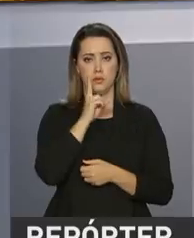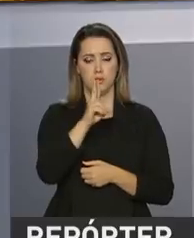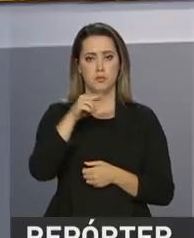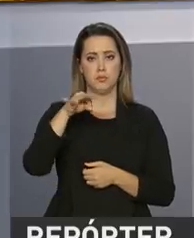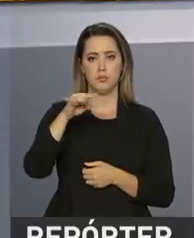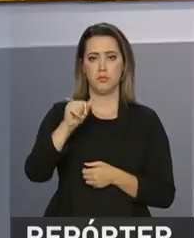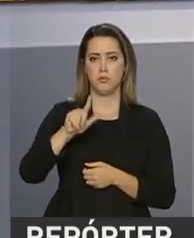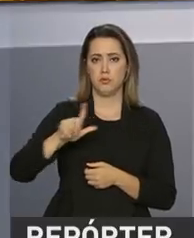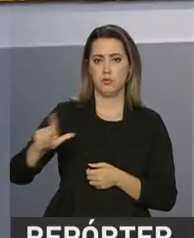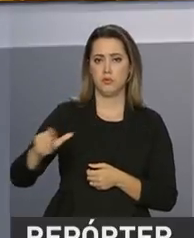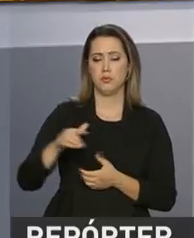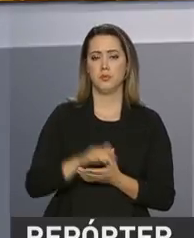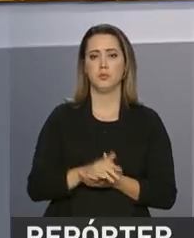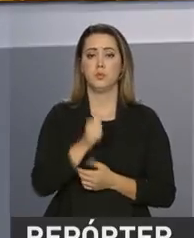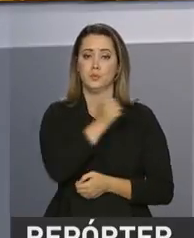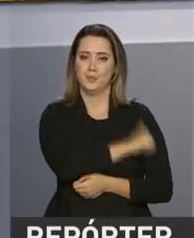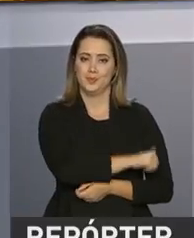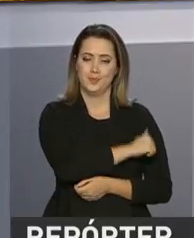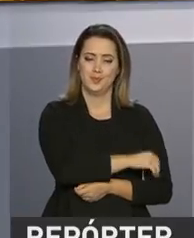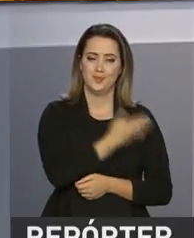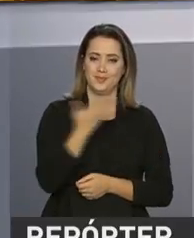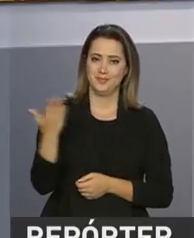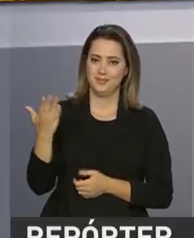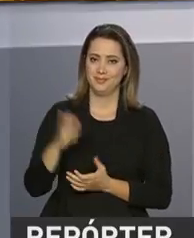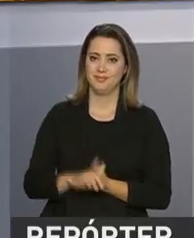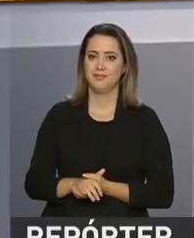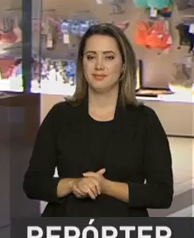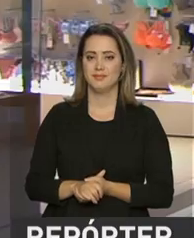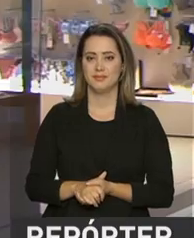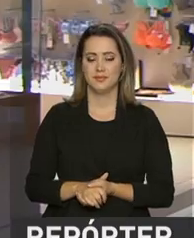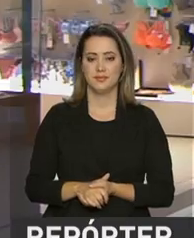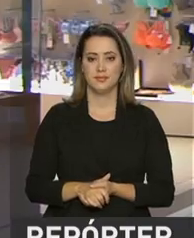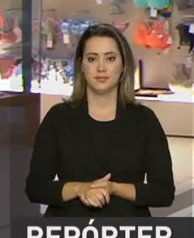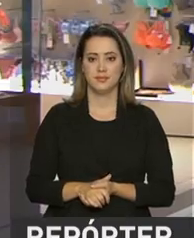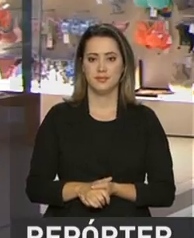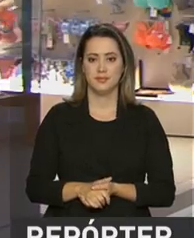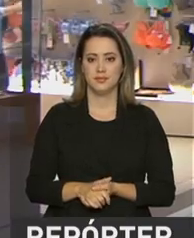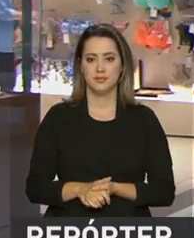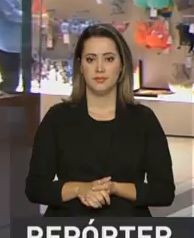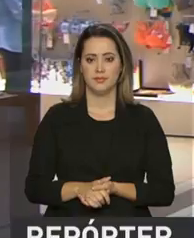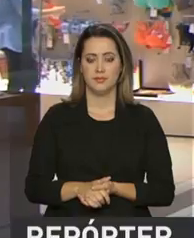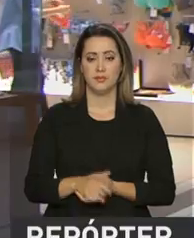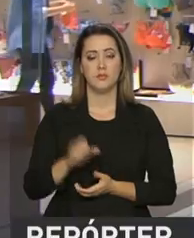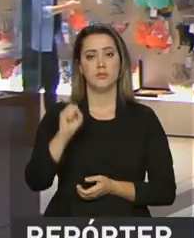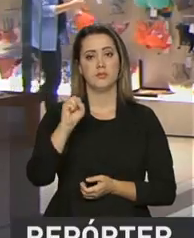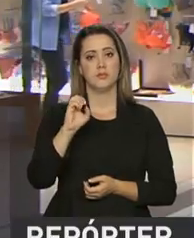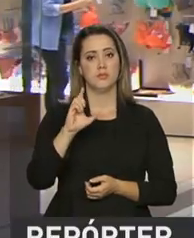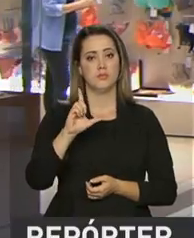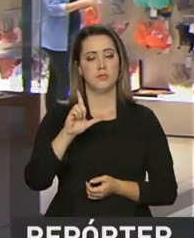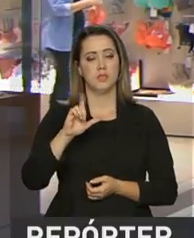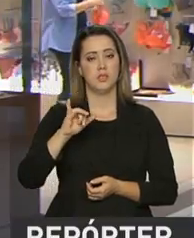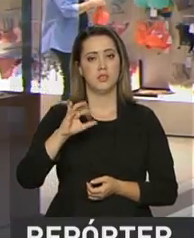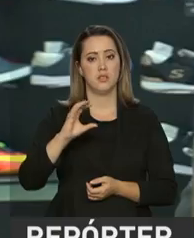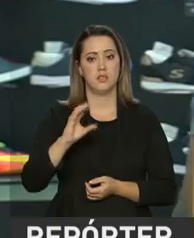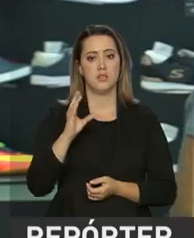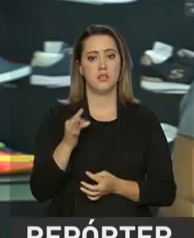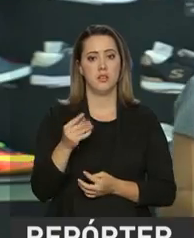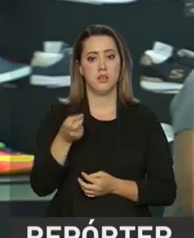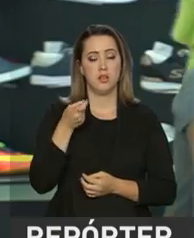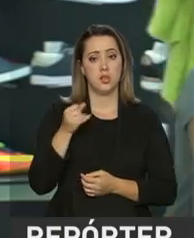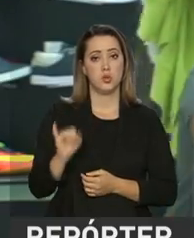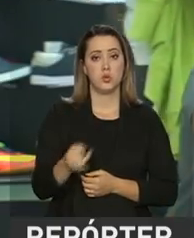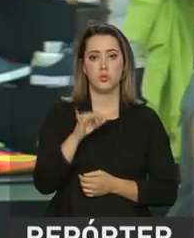na reportagem de natália belo no rio de janeiro a selic a taxa básica de juros têm